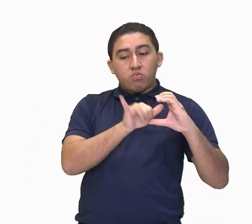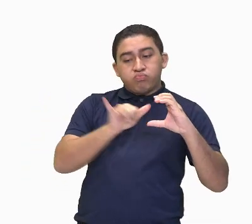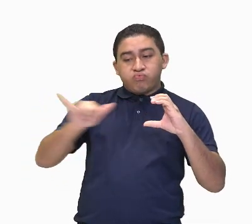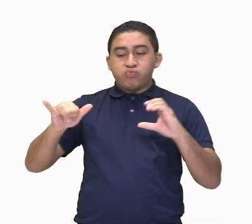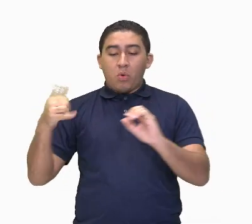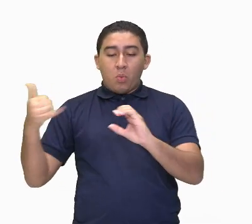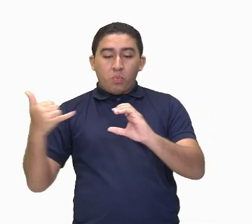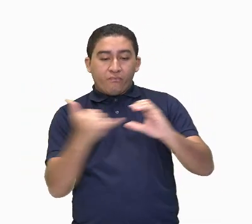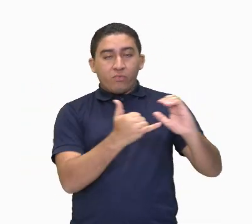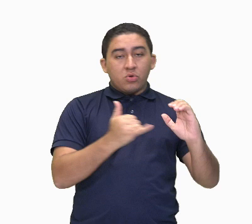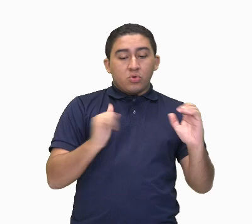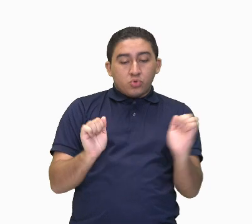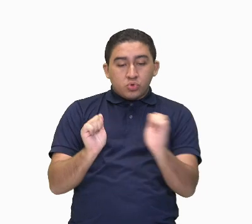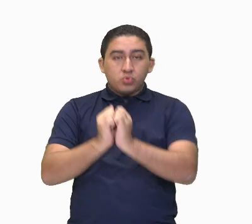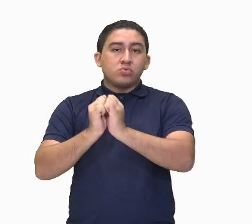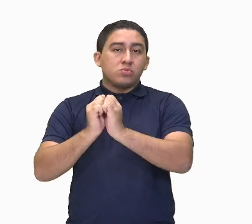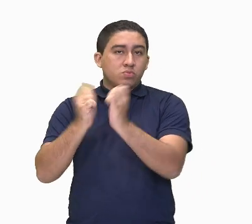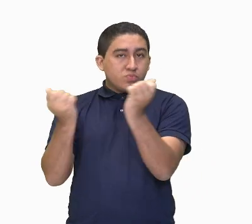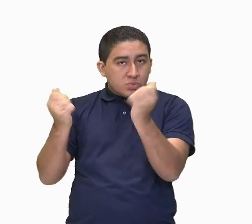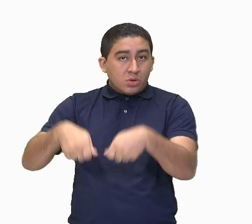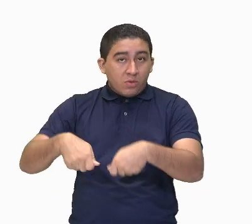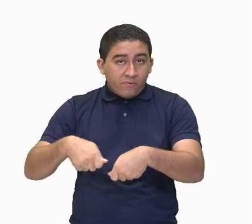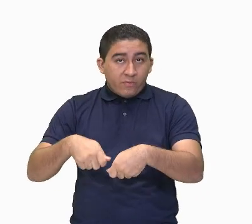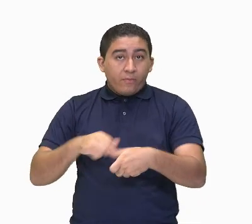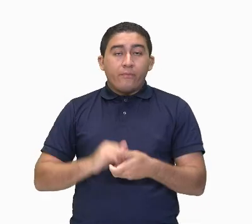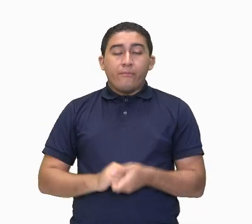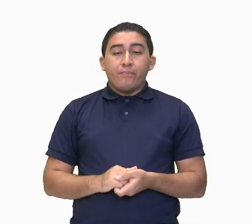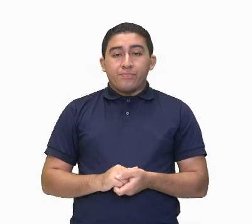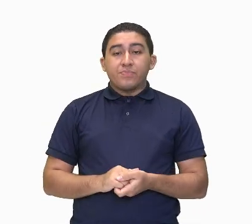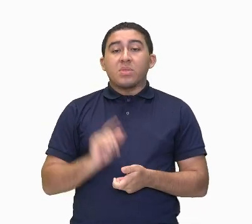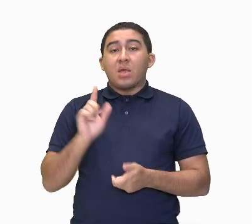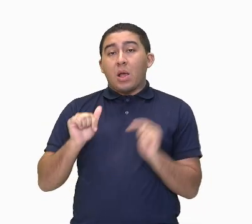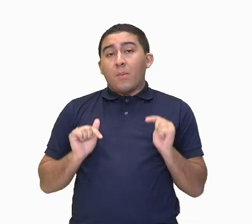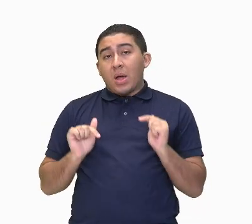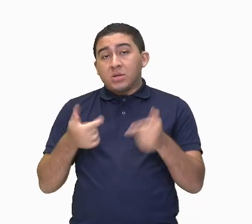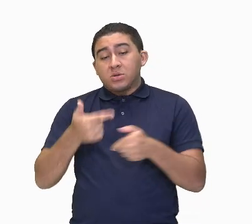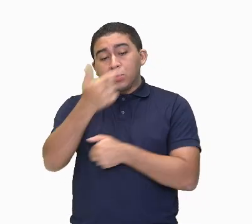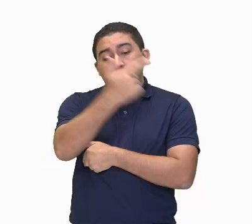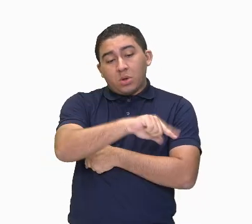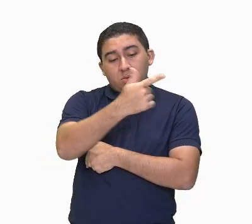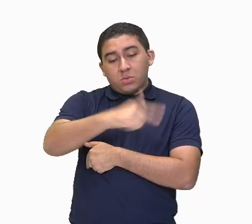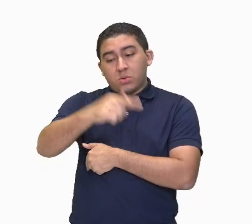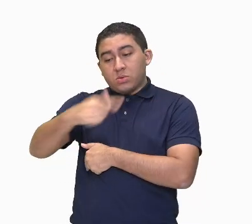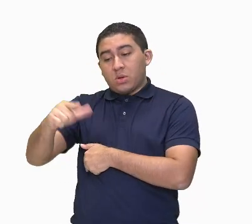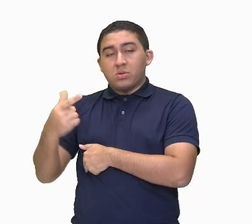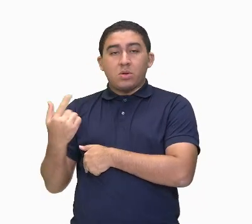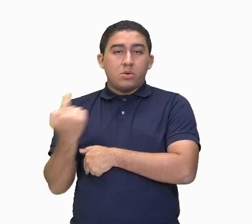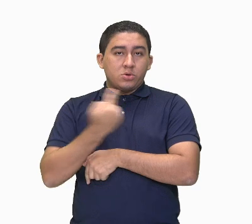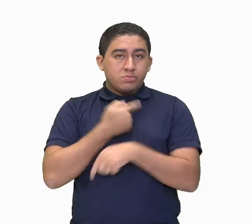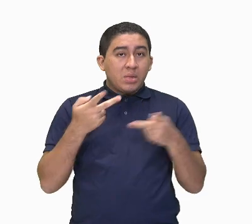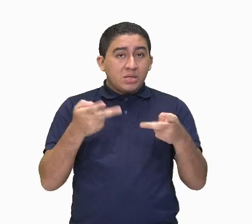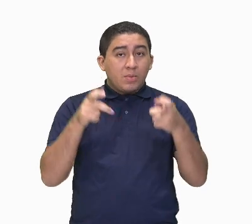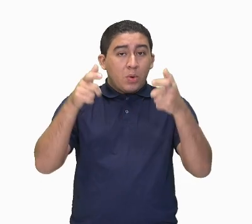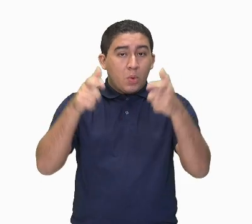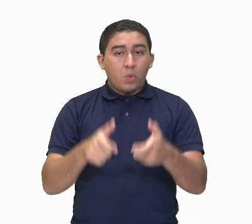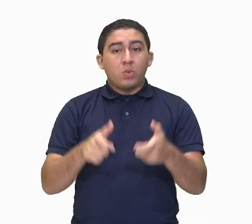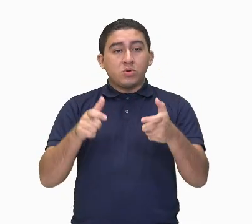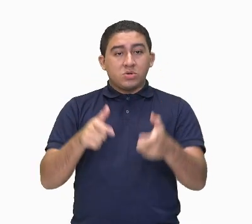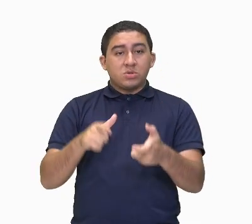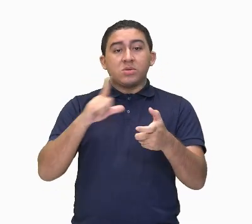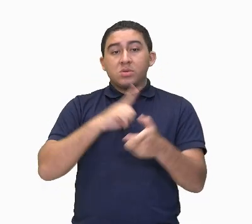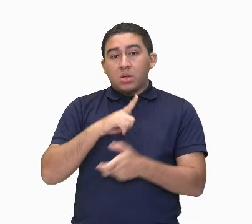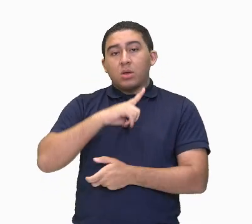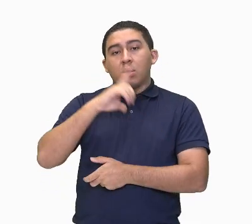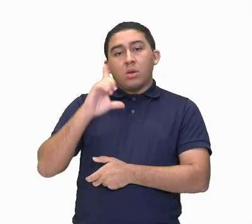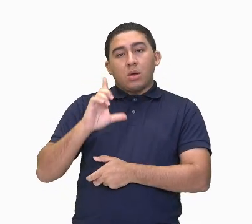se conectam juntos, né? Então a gente está falando ali sobre essas ações repetitivas, né? Como a gente pode observar, essas atividades sendo